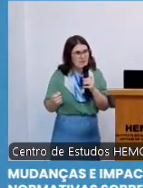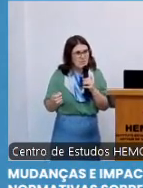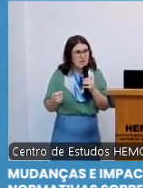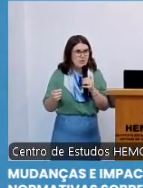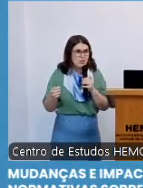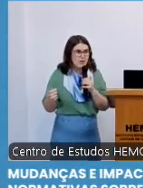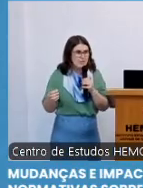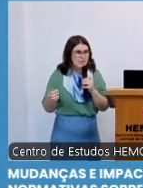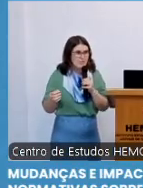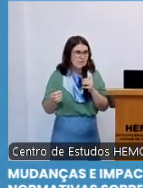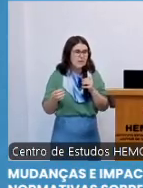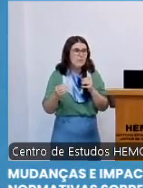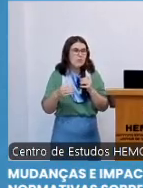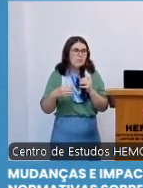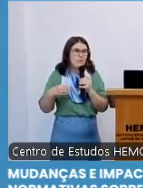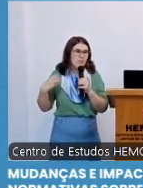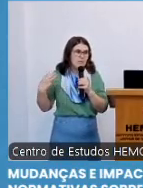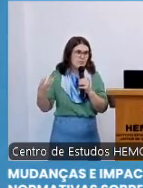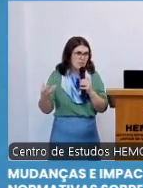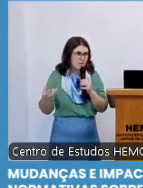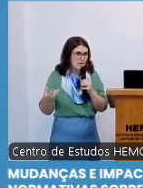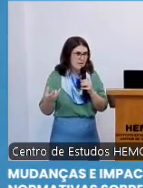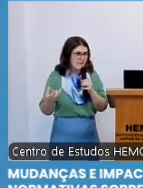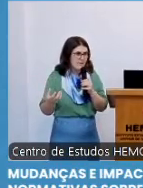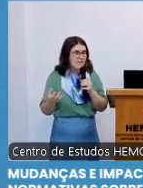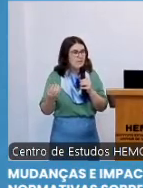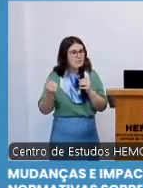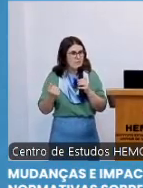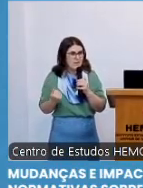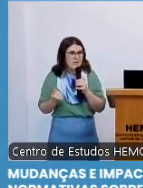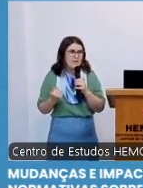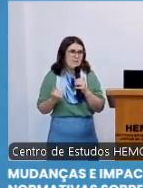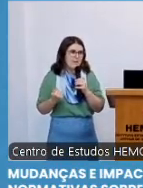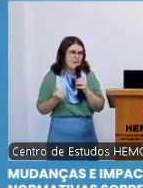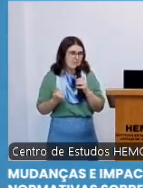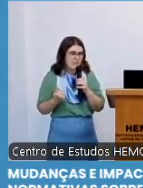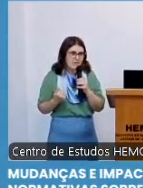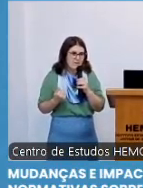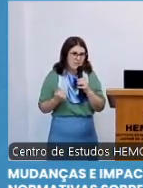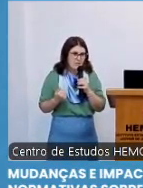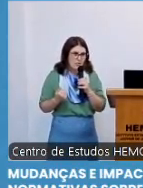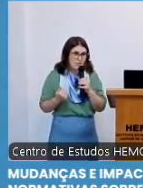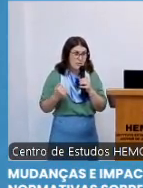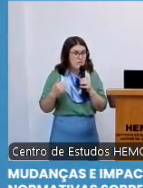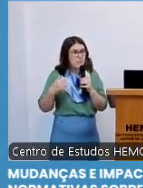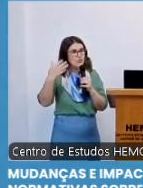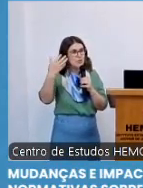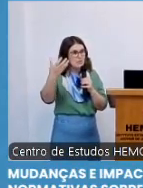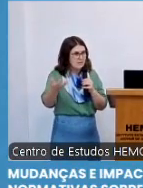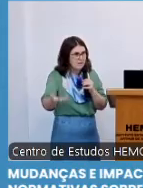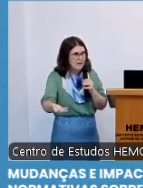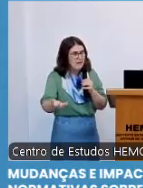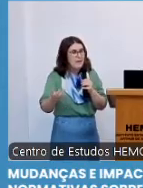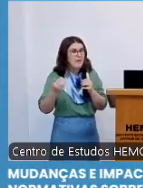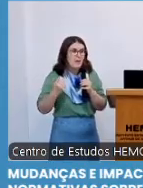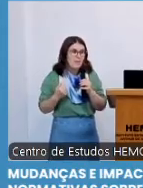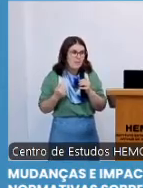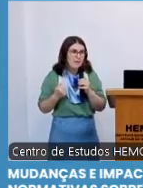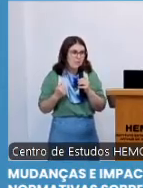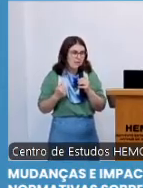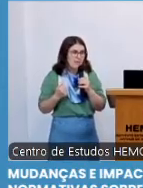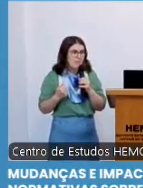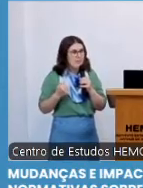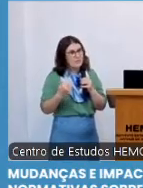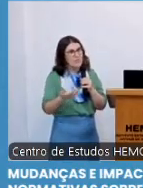o CEP achava que por algum conflito de interesse não deveria analisar aquela pesquisa da sua instituição, podia mandar